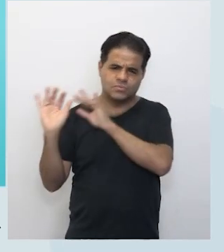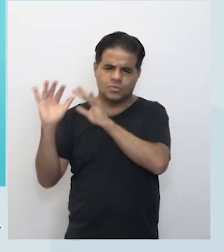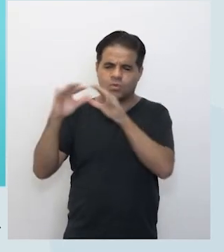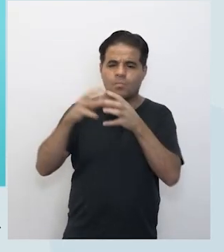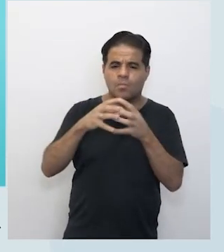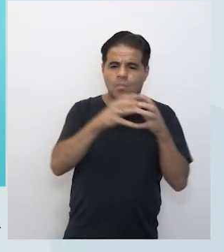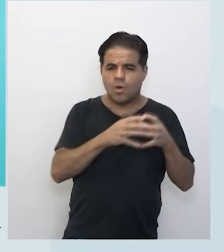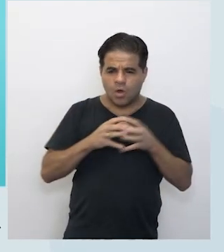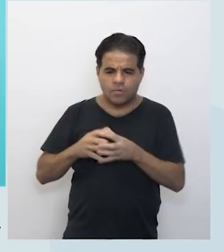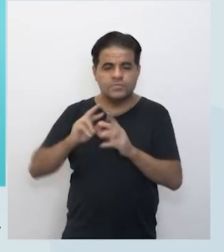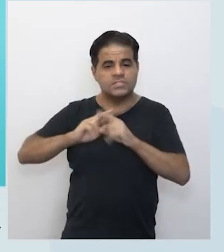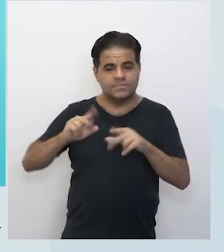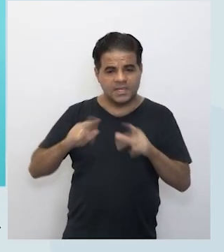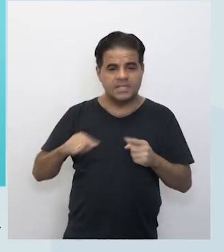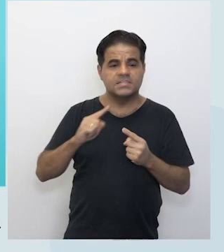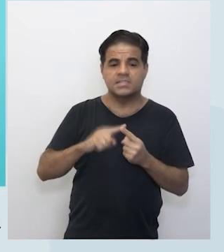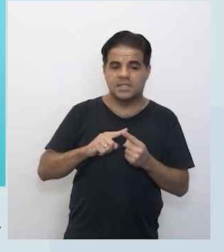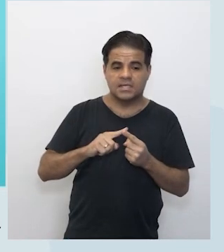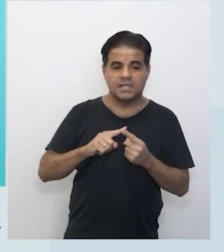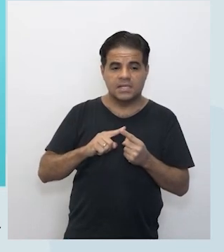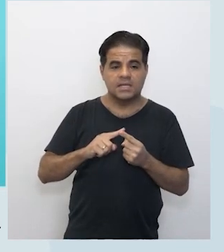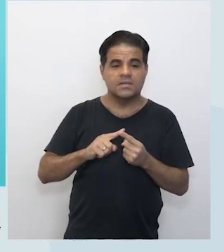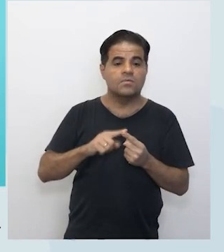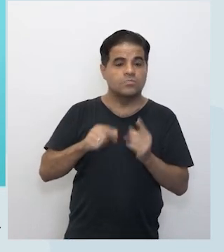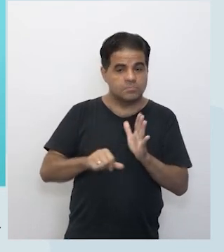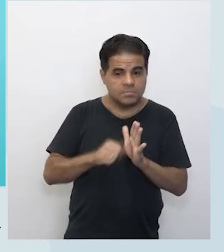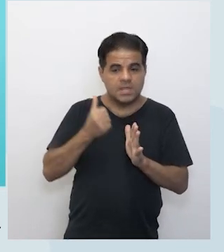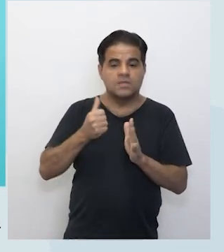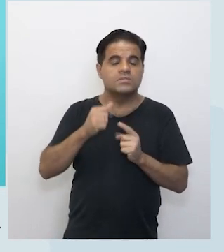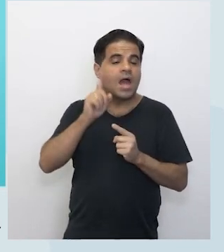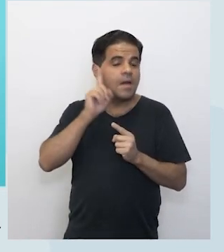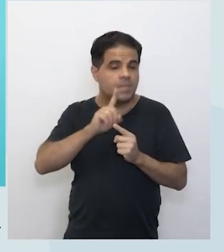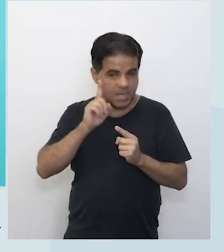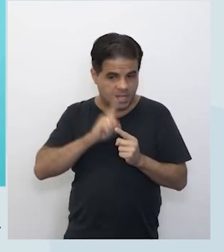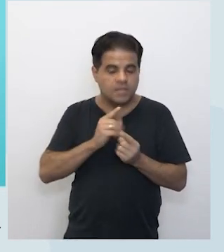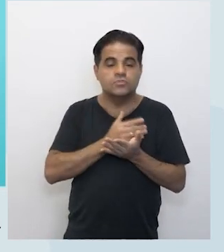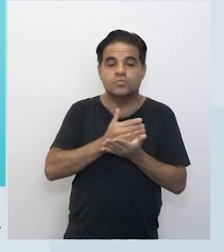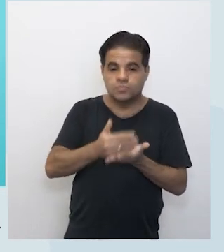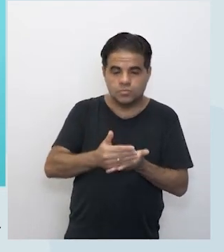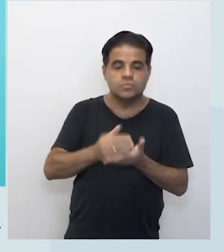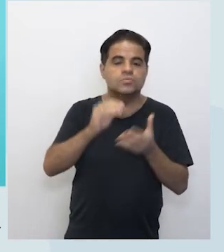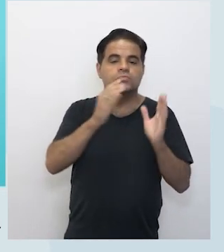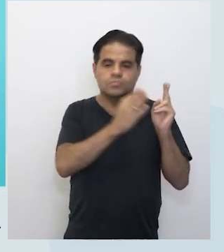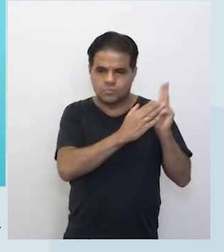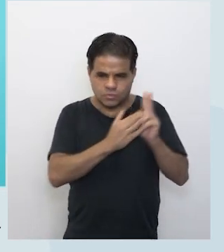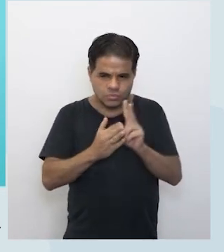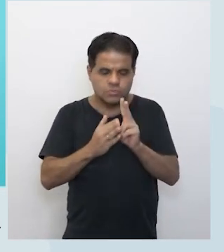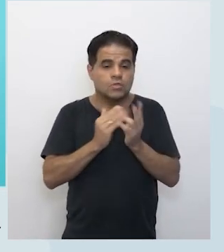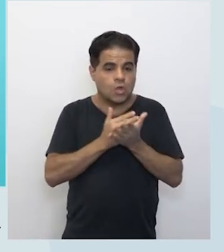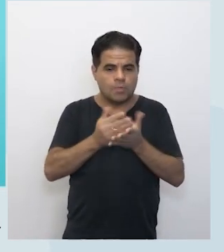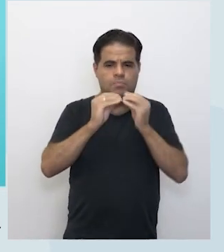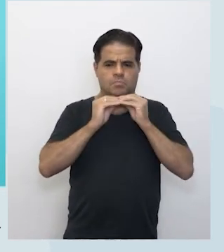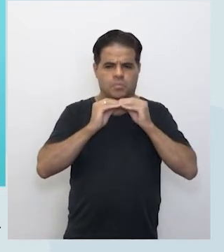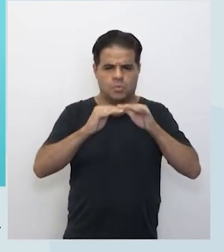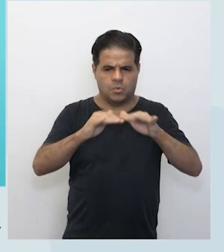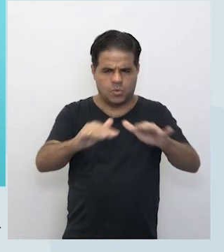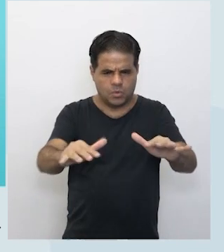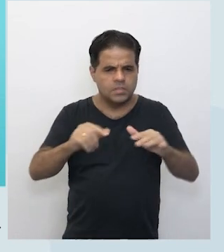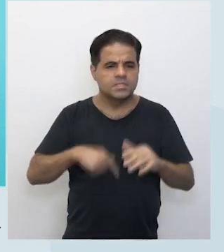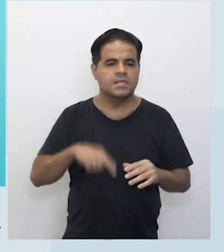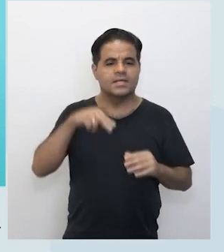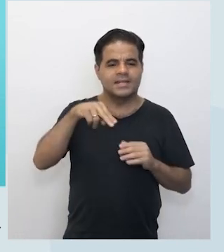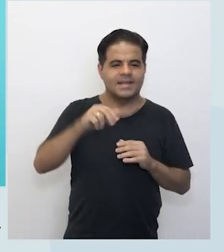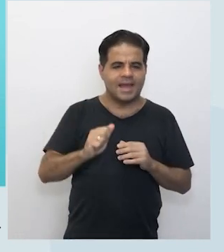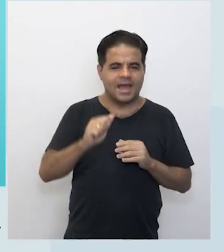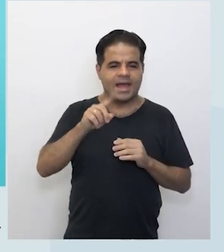povos diferentes. Nós temos os chamados primeiros americanos, que deram origem aos povos indígenas que nós temos aqui hoje. Os Nadene,